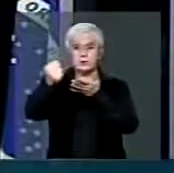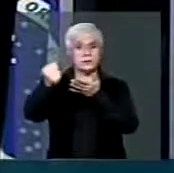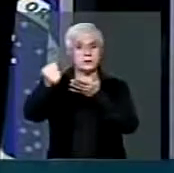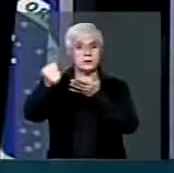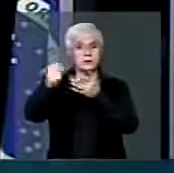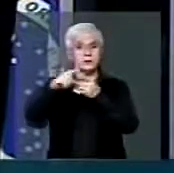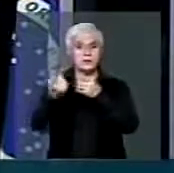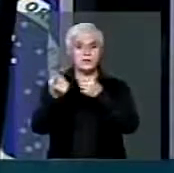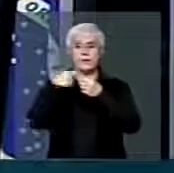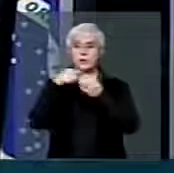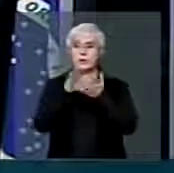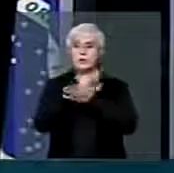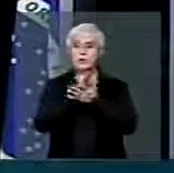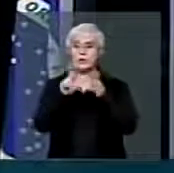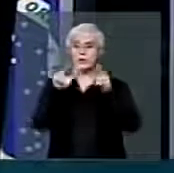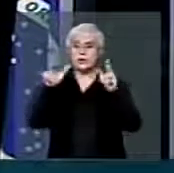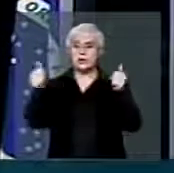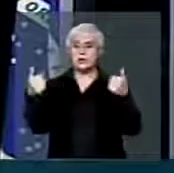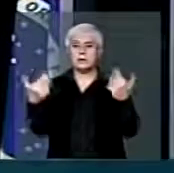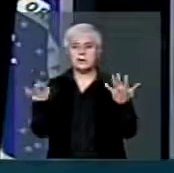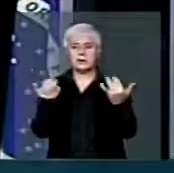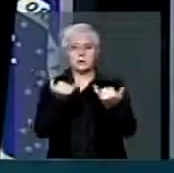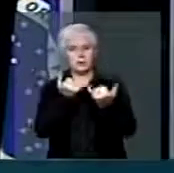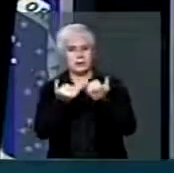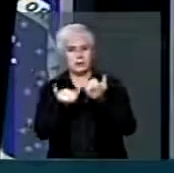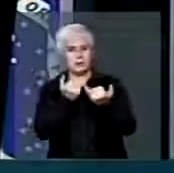voltou. E parece que a Paraíba,